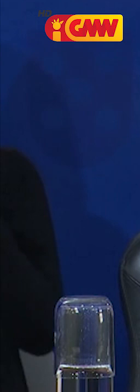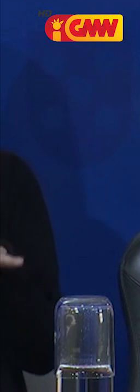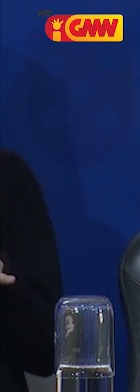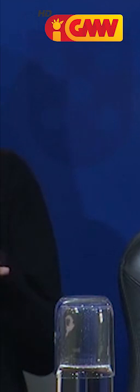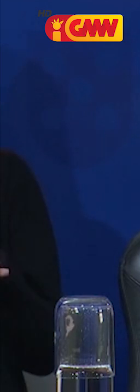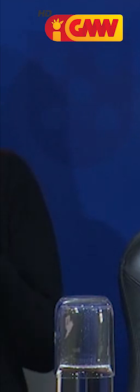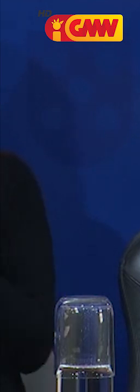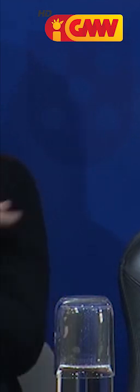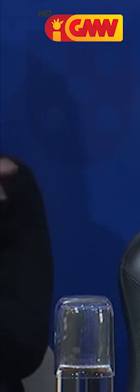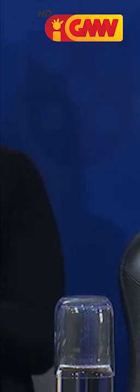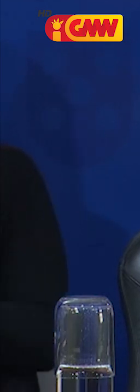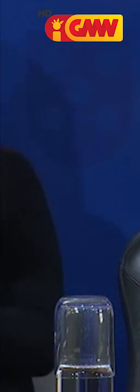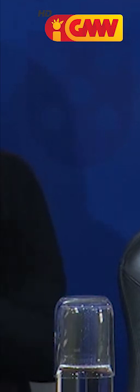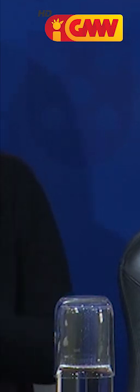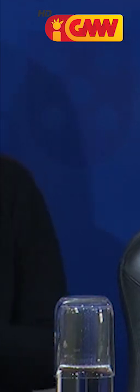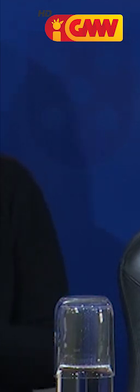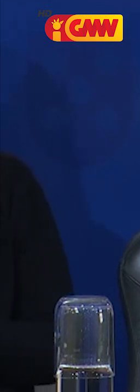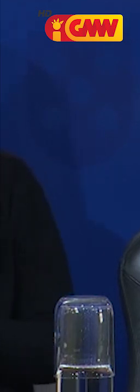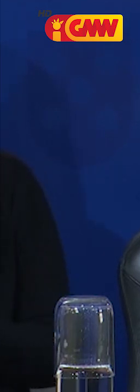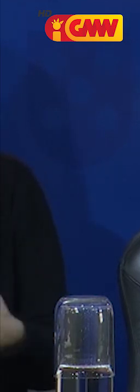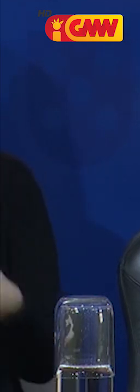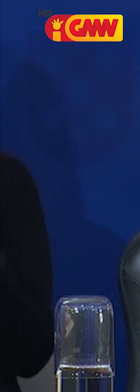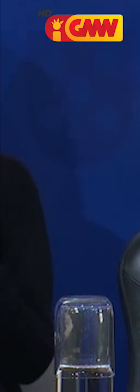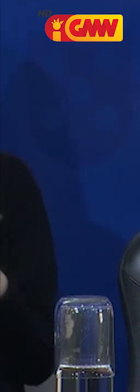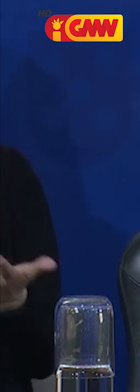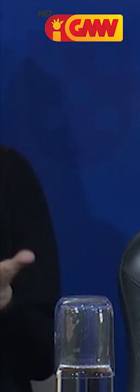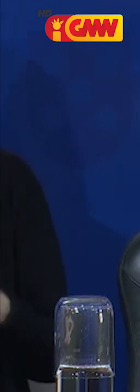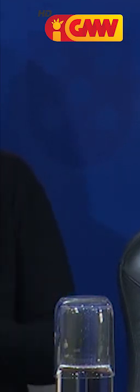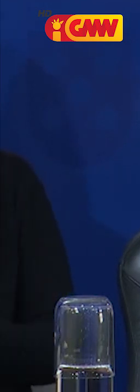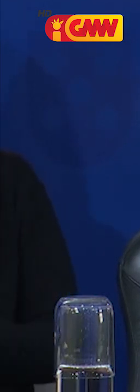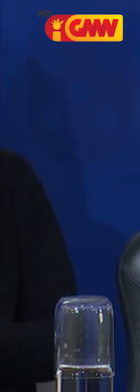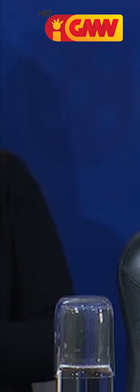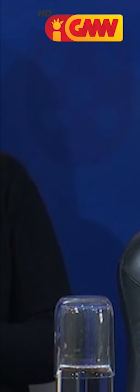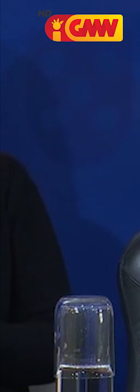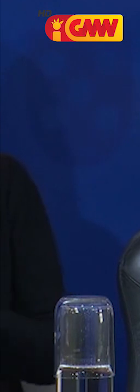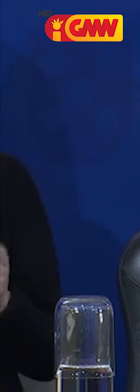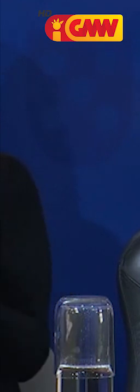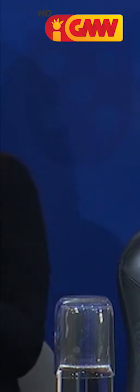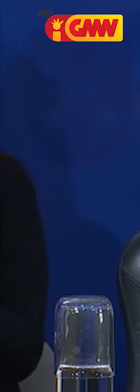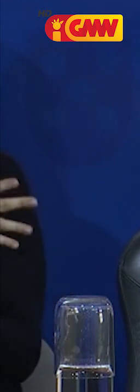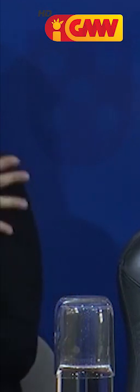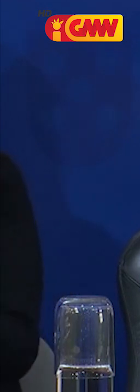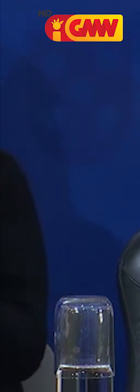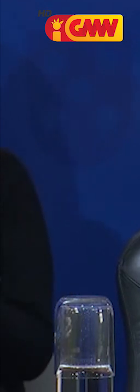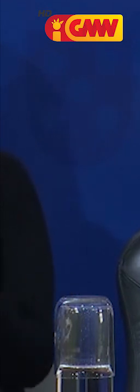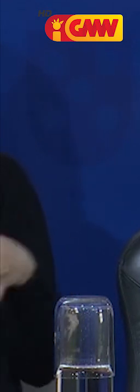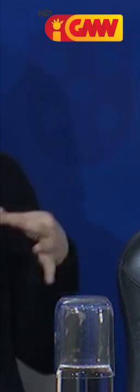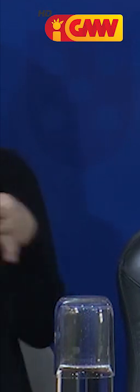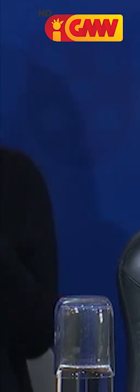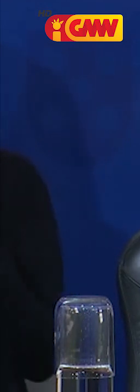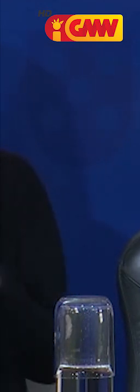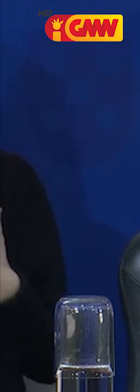Ucrânia. Esta resposta existe num contexto em que o Governo tem estado a trabalhar de forma articulada com as